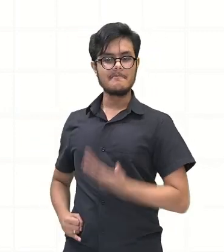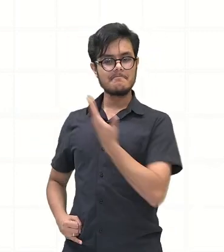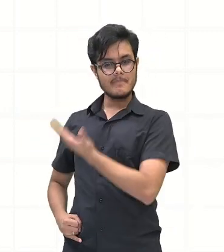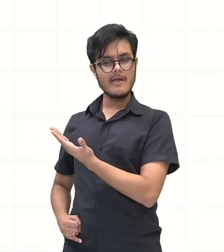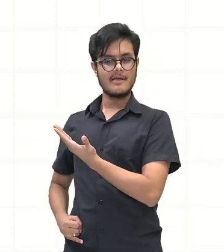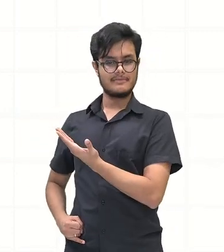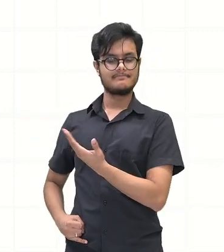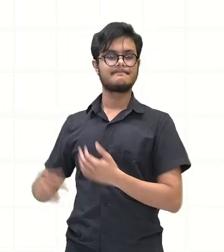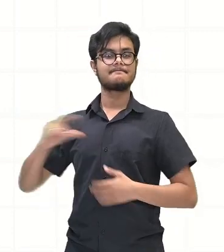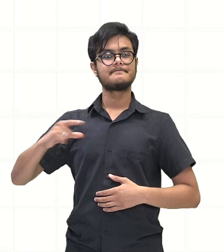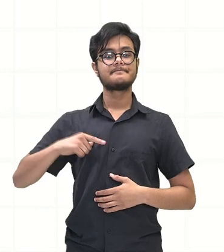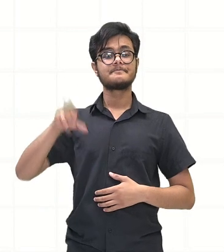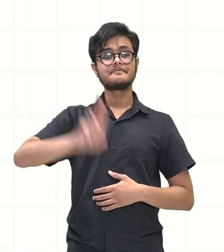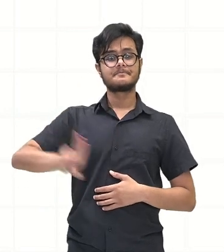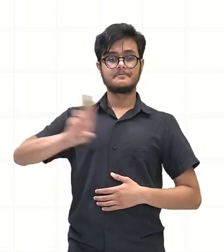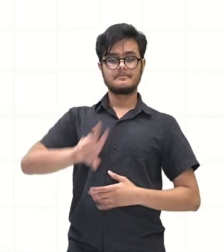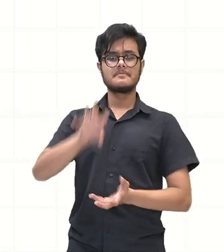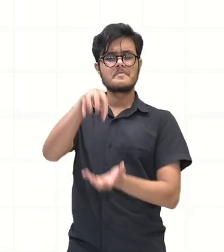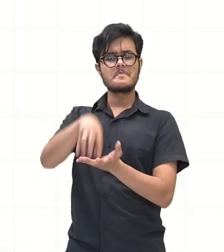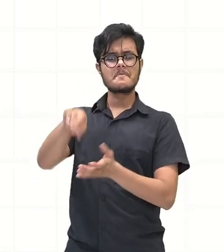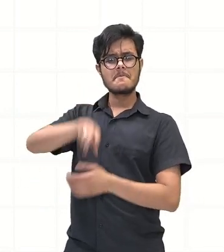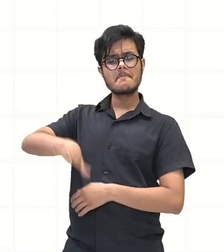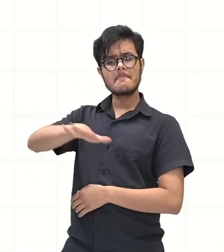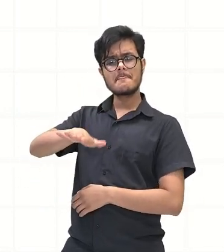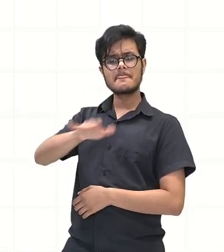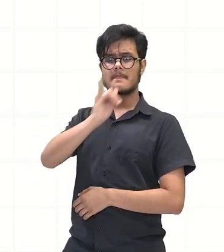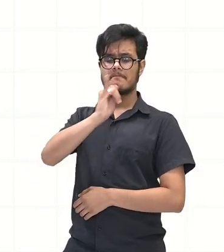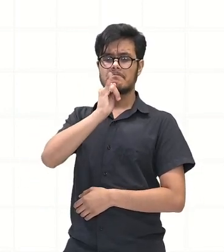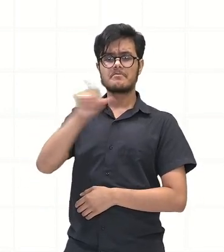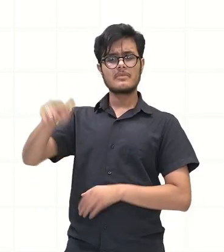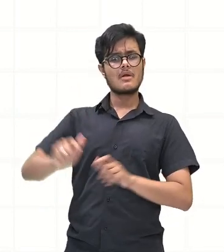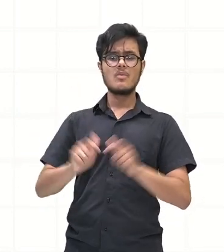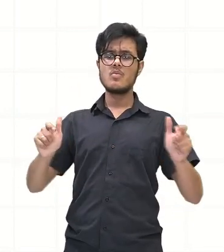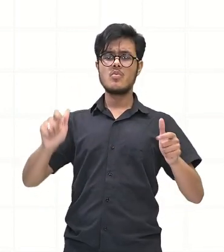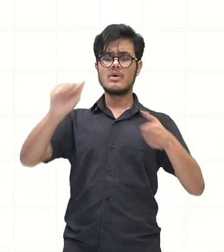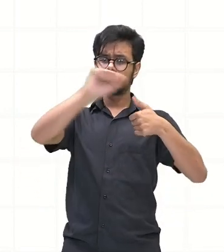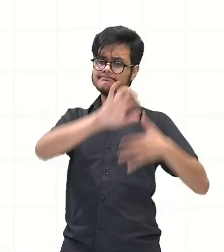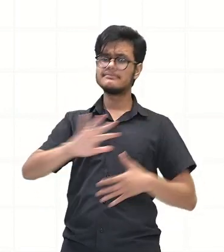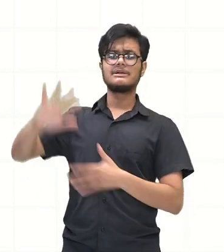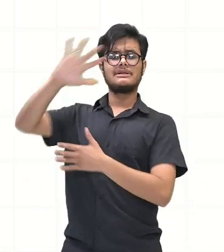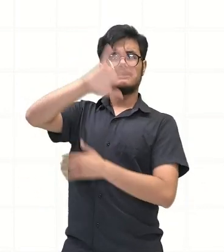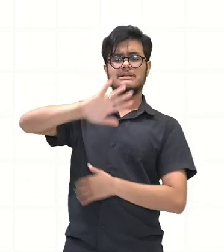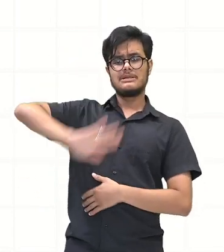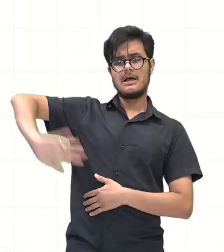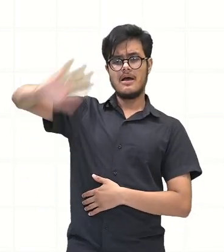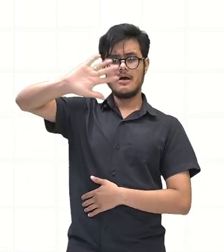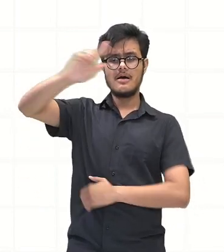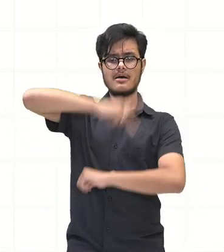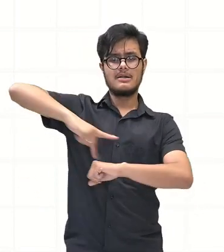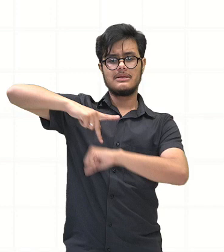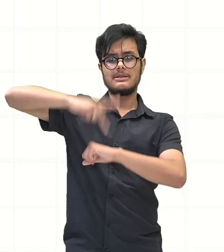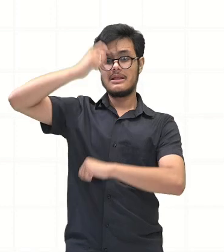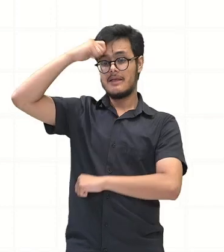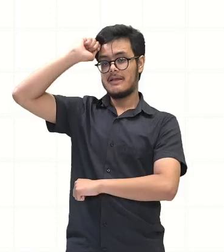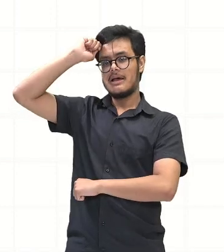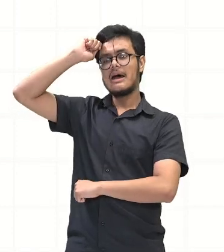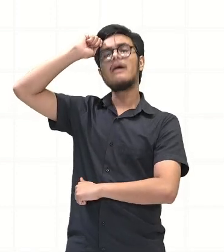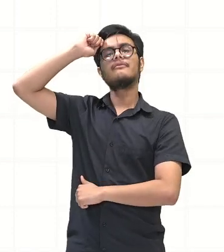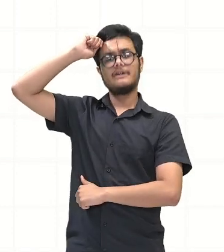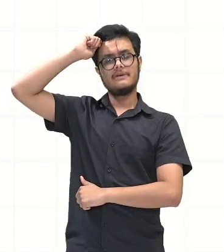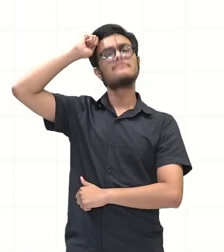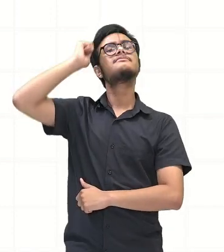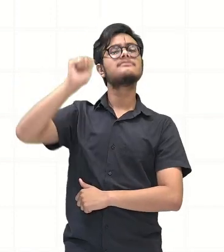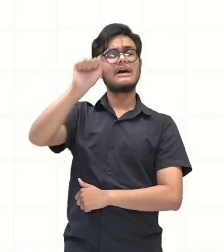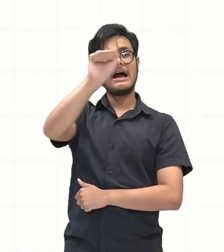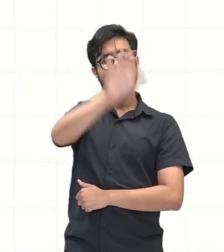servir justamente para mostrar a grandiosidade desse sistema ali hierarquizado que havia dentro do